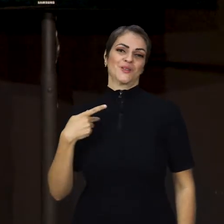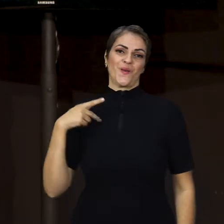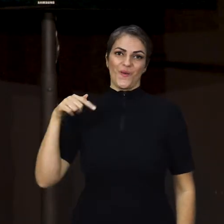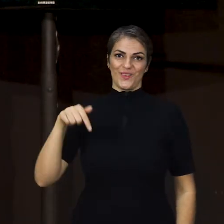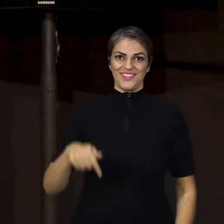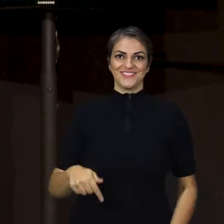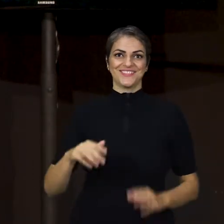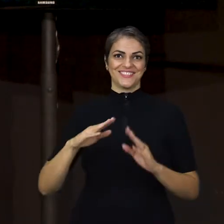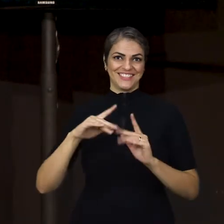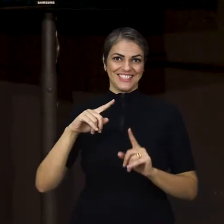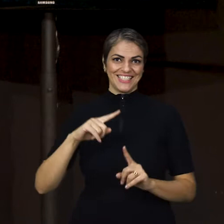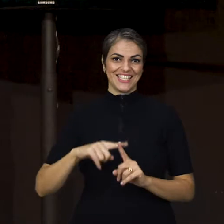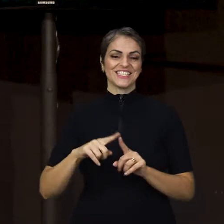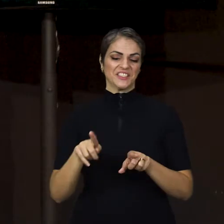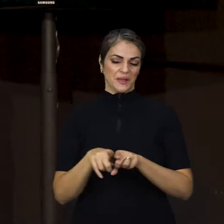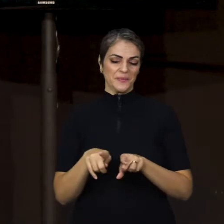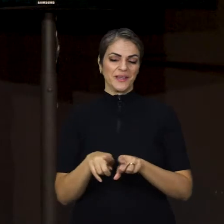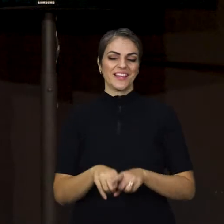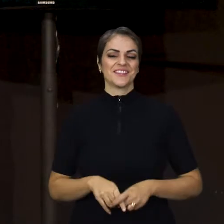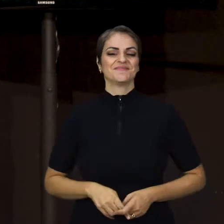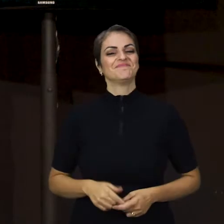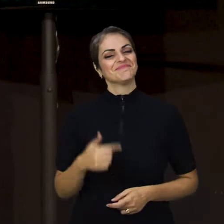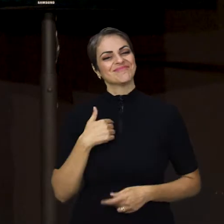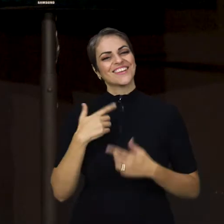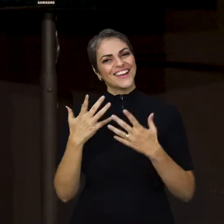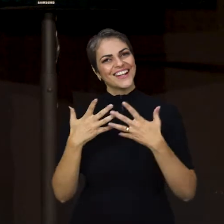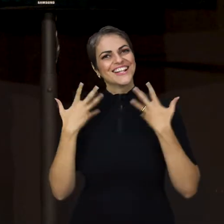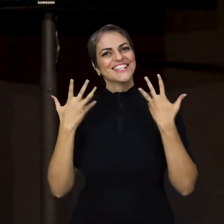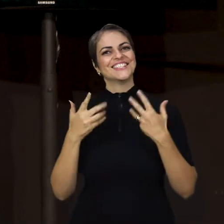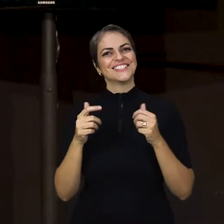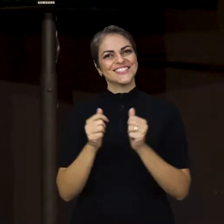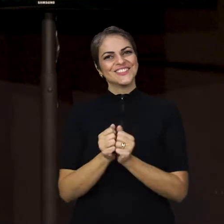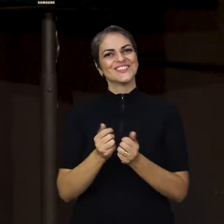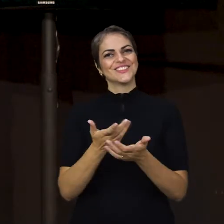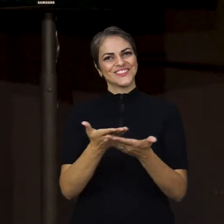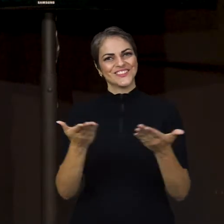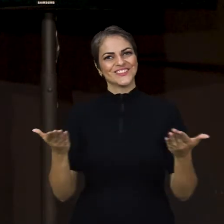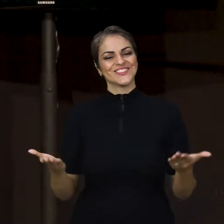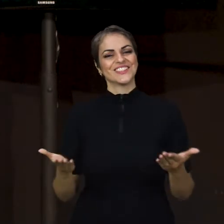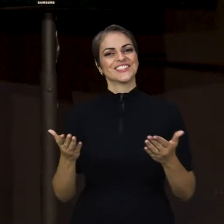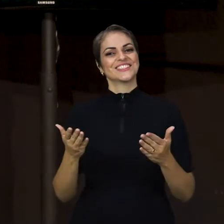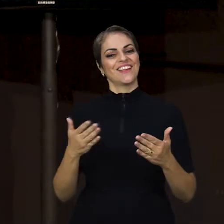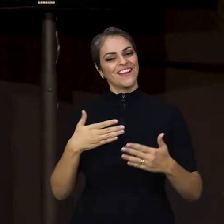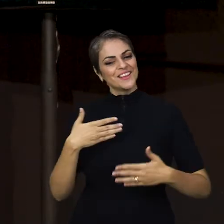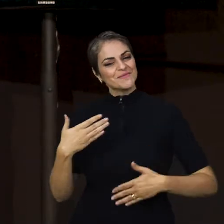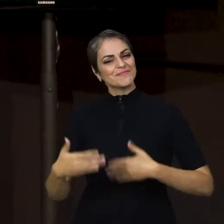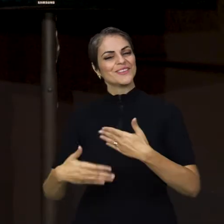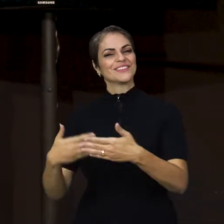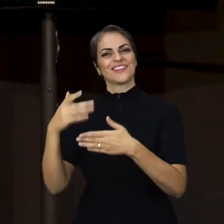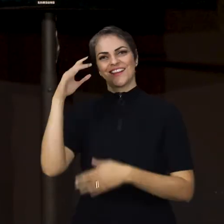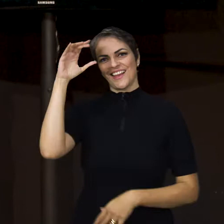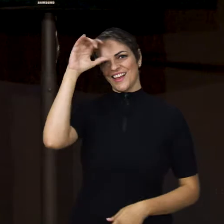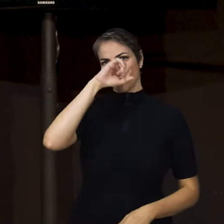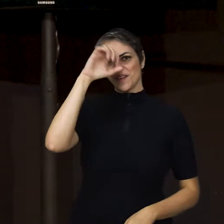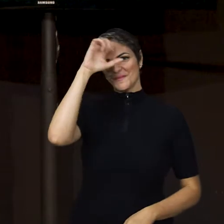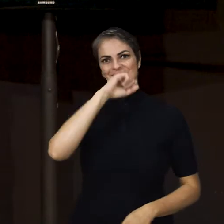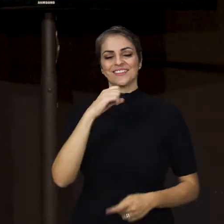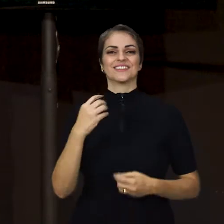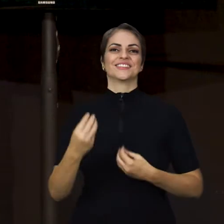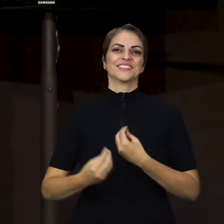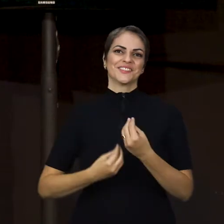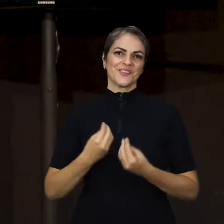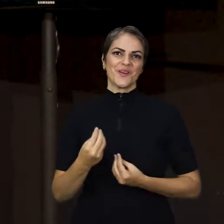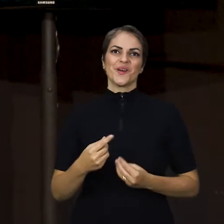com você para essa jornada em direção a um aprendizado a respeito de como nós